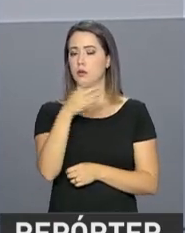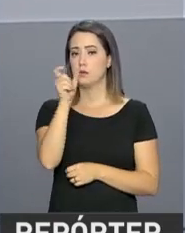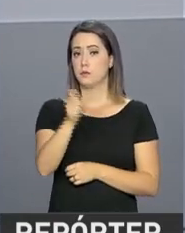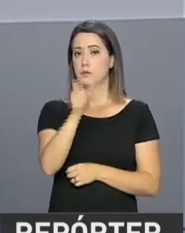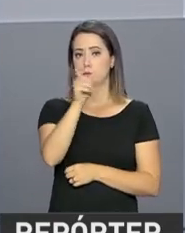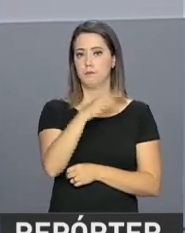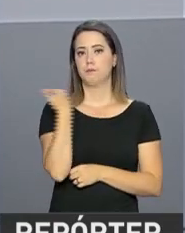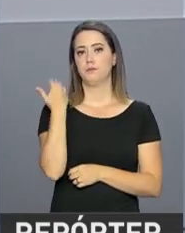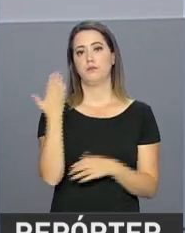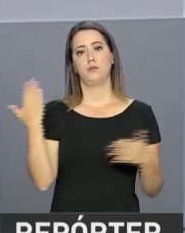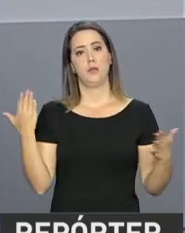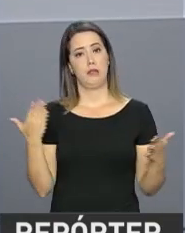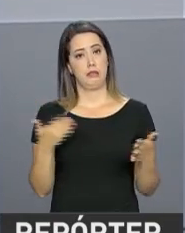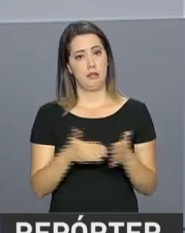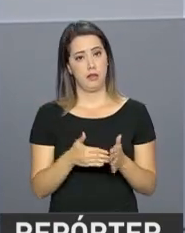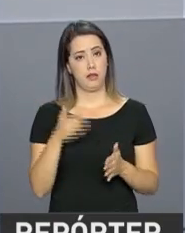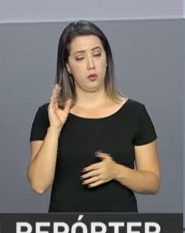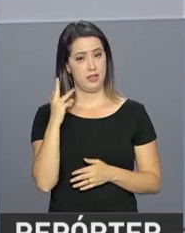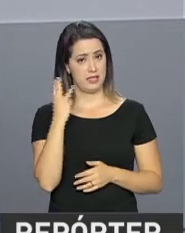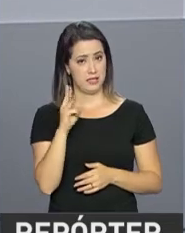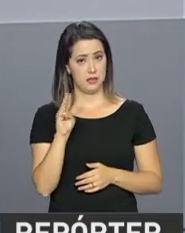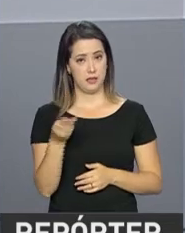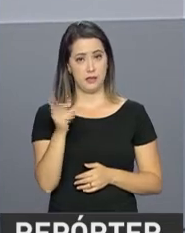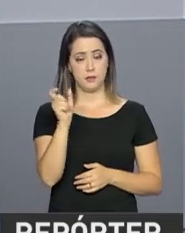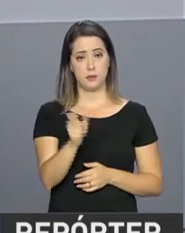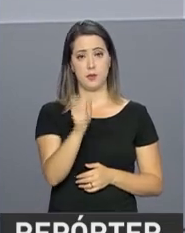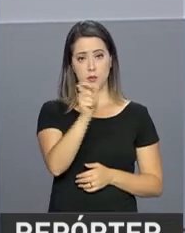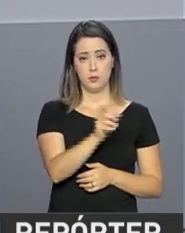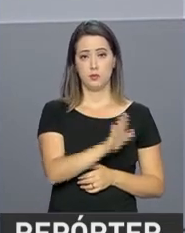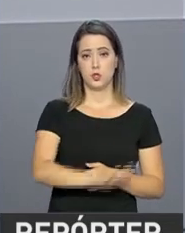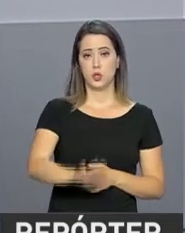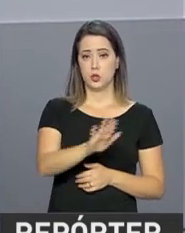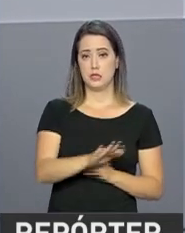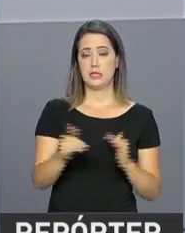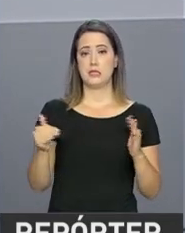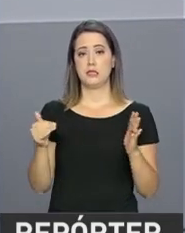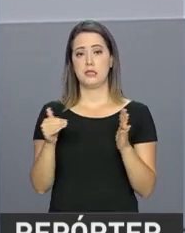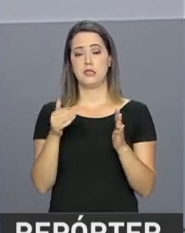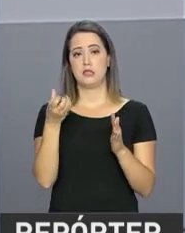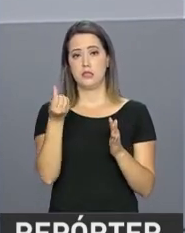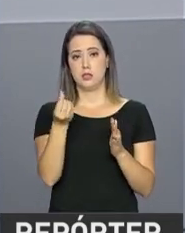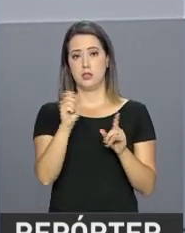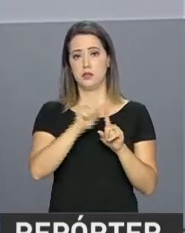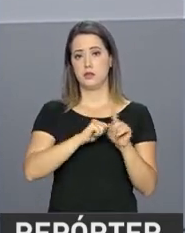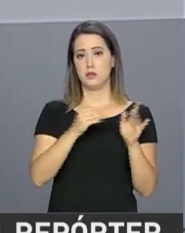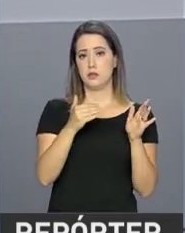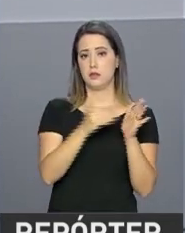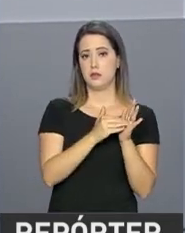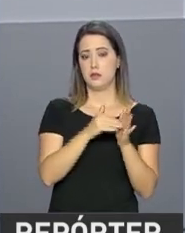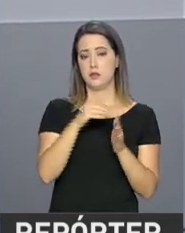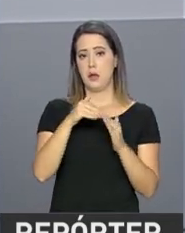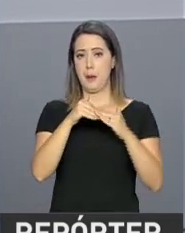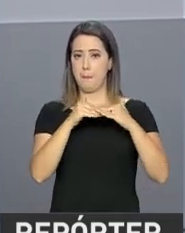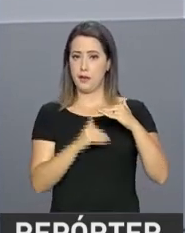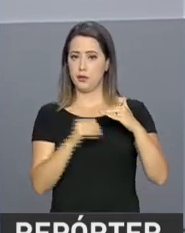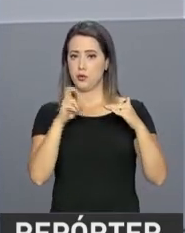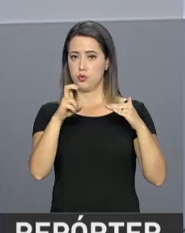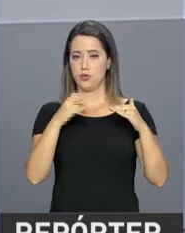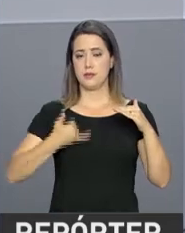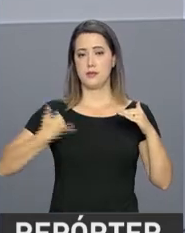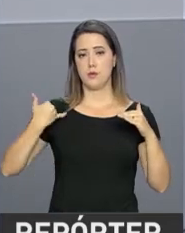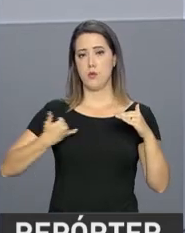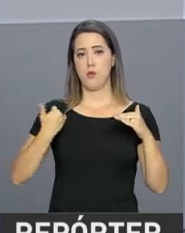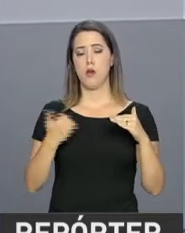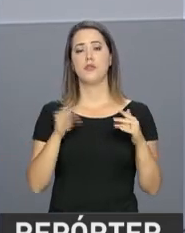até o momento três milhões e 600 mil crianças com idade entre seis meses e menores de cinco anos ainda não